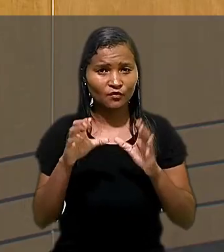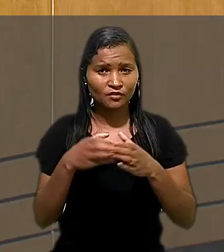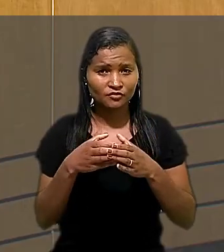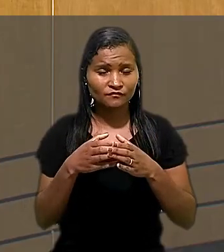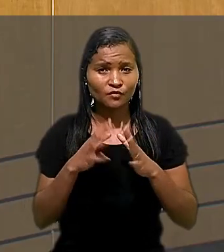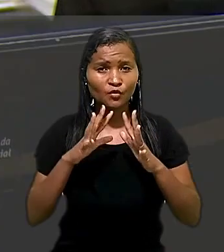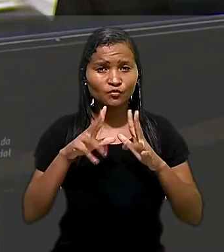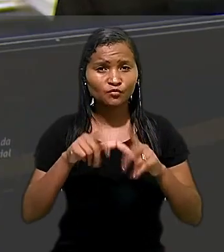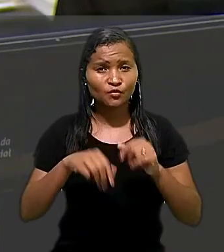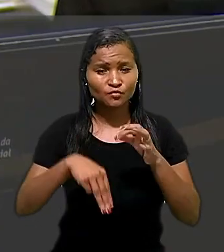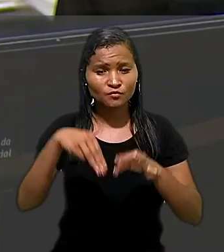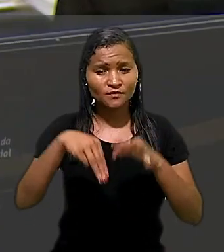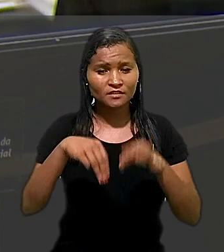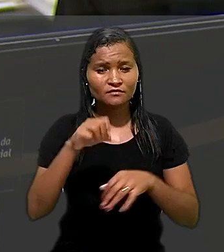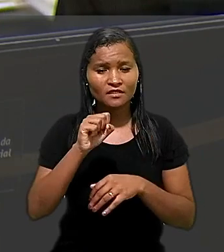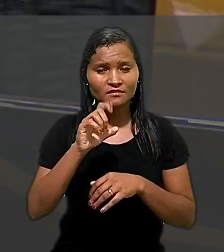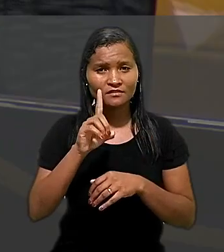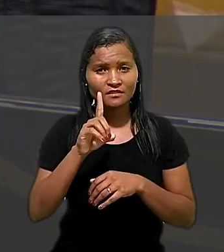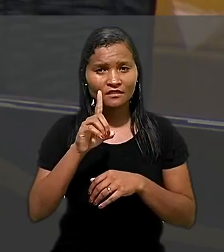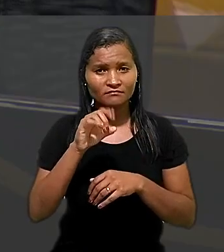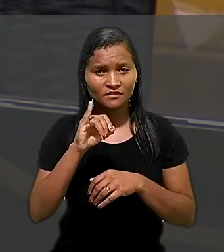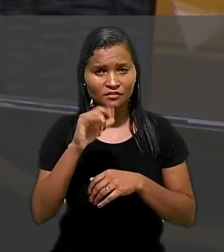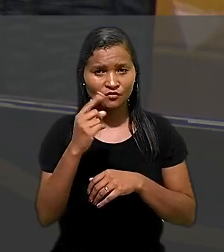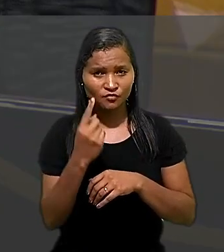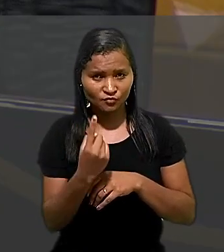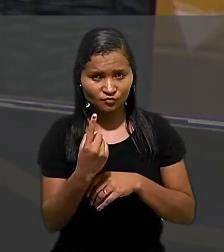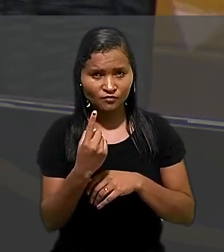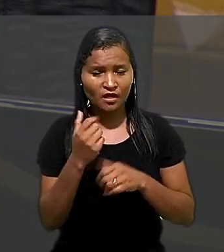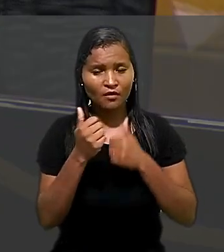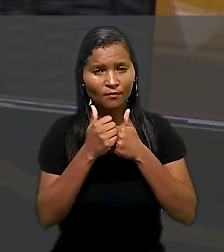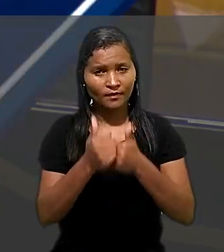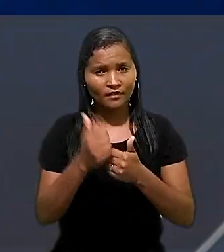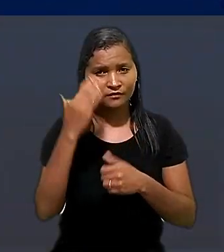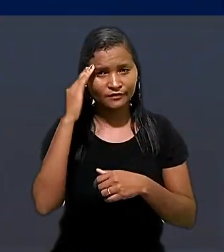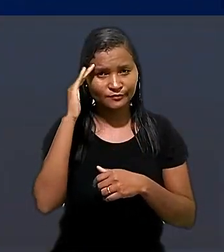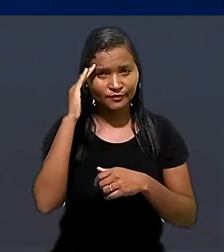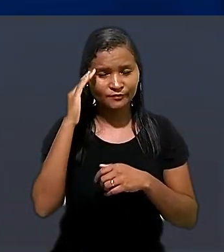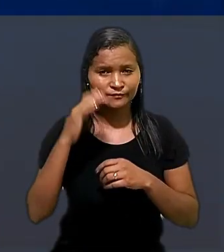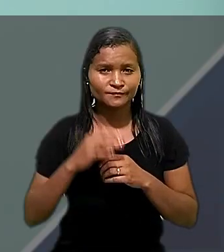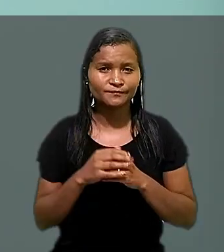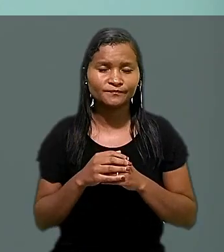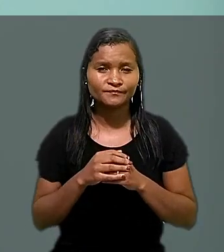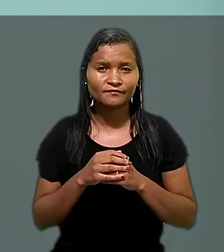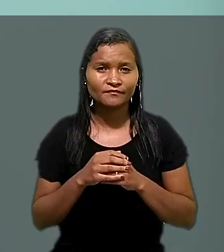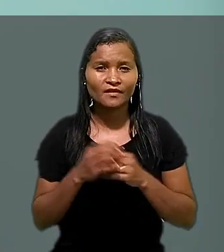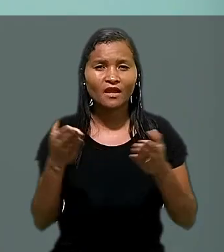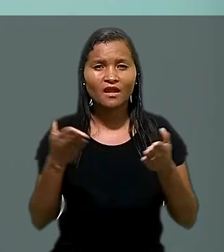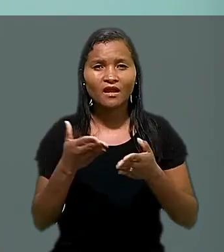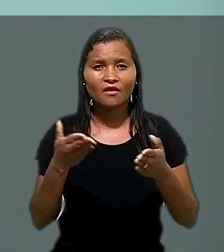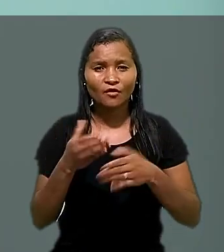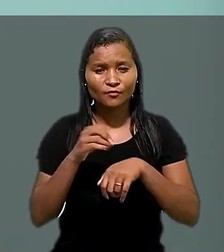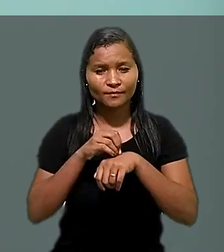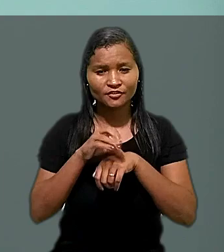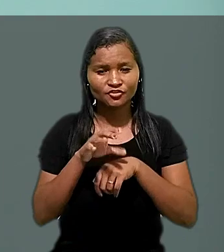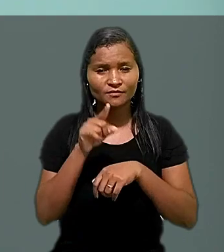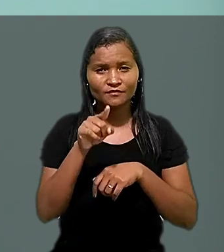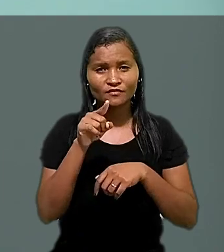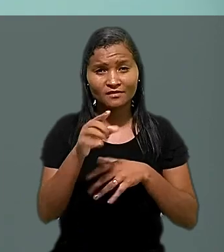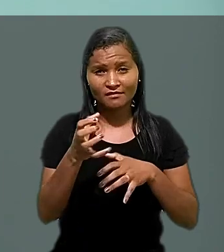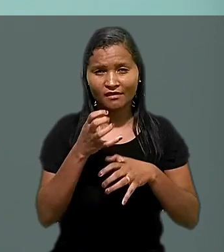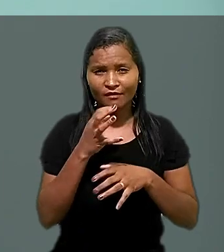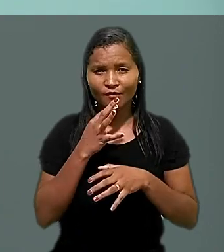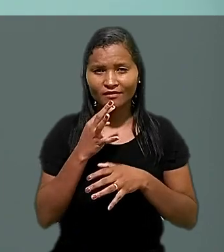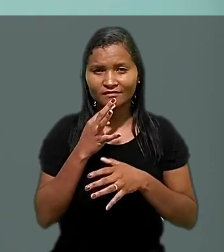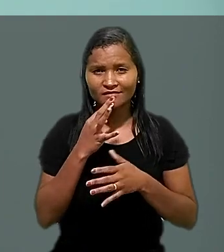os ministros da SDI1 acompanharam o entendimento. E agora uma dica para você que deseja conhecer